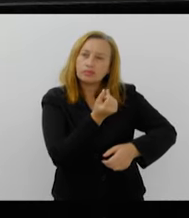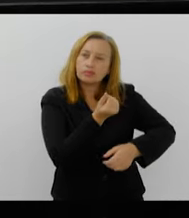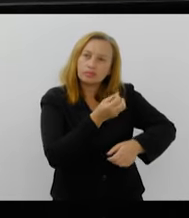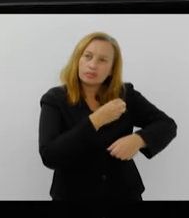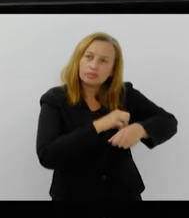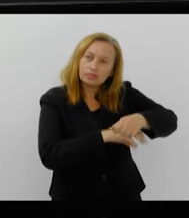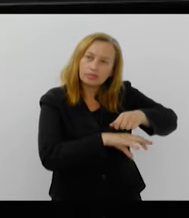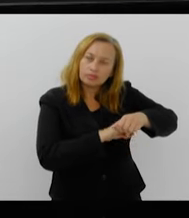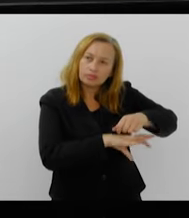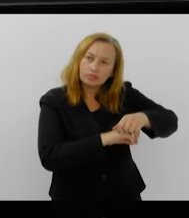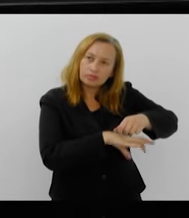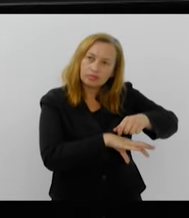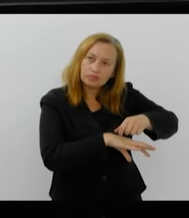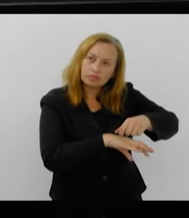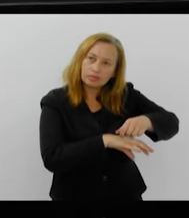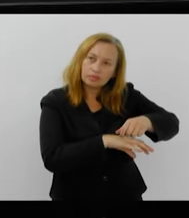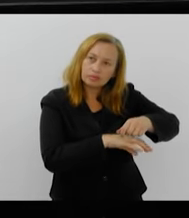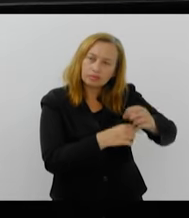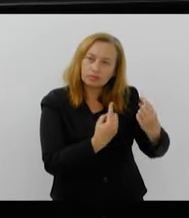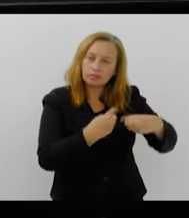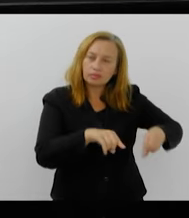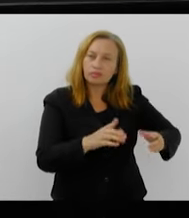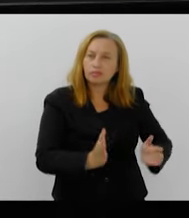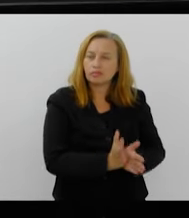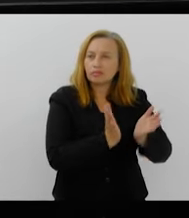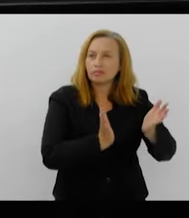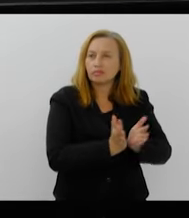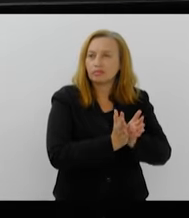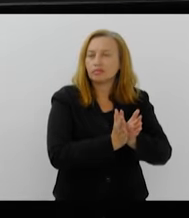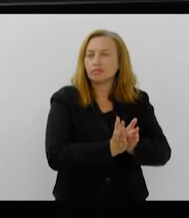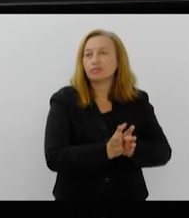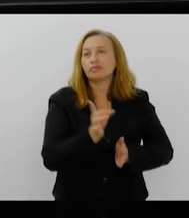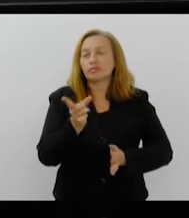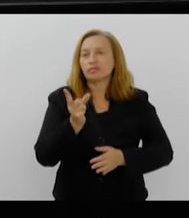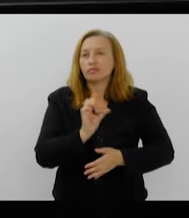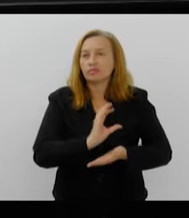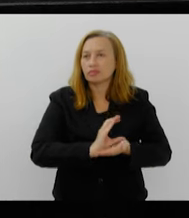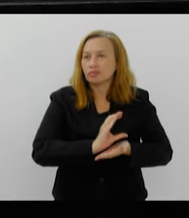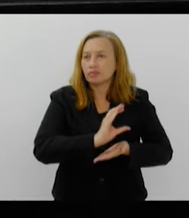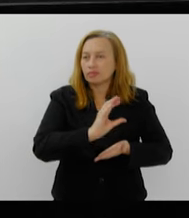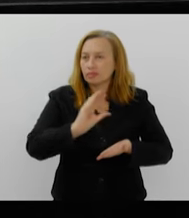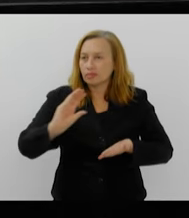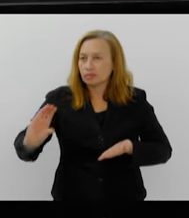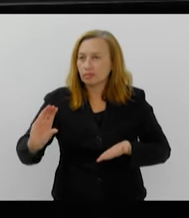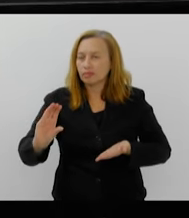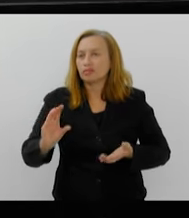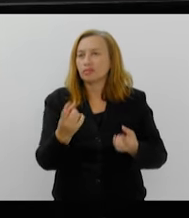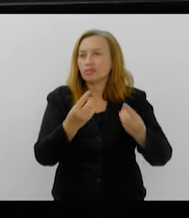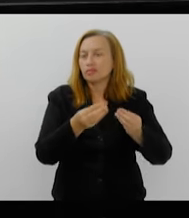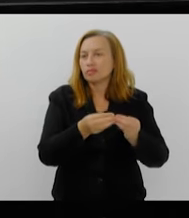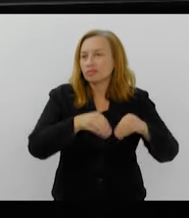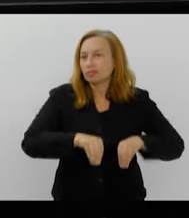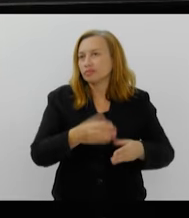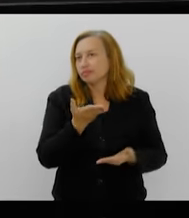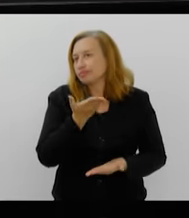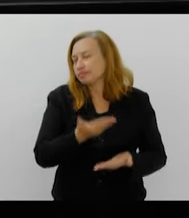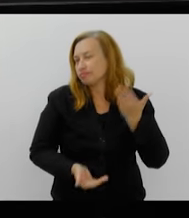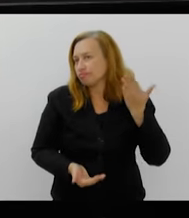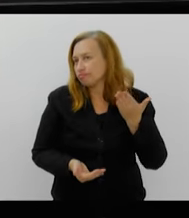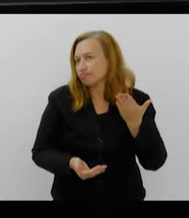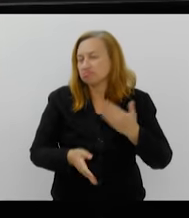nessa história do remanejamento dos fundos acabou sendo atingido e nós perdemos um